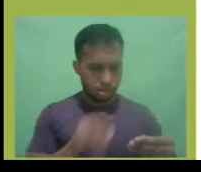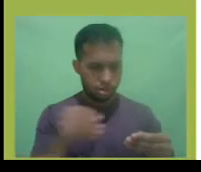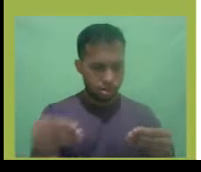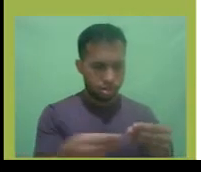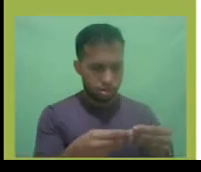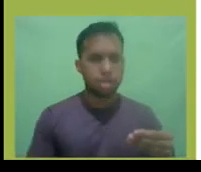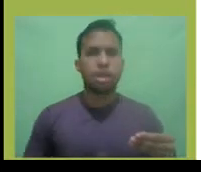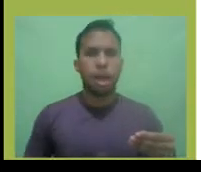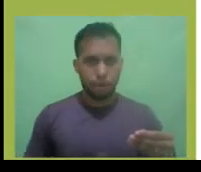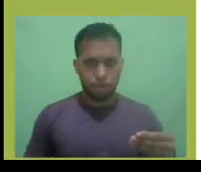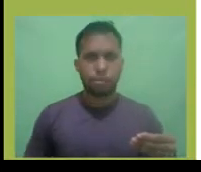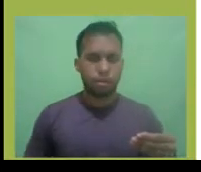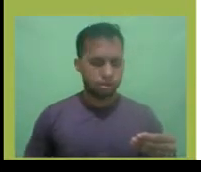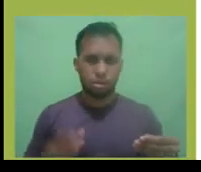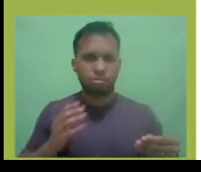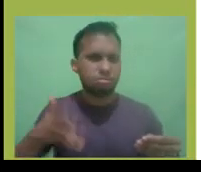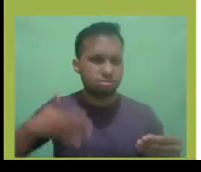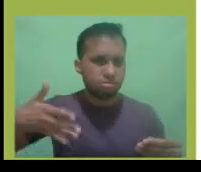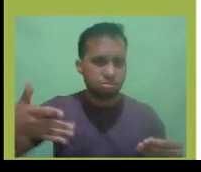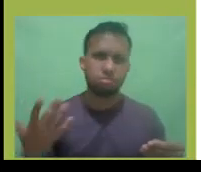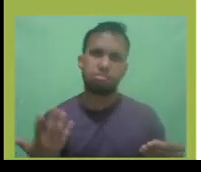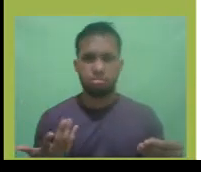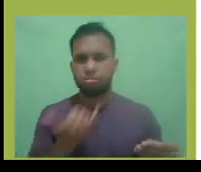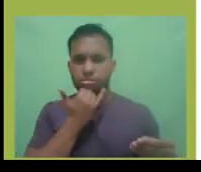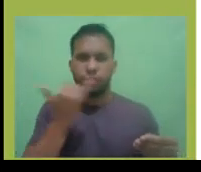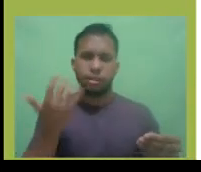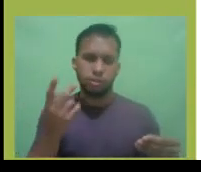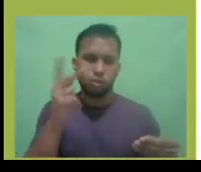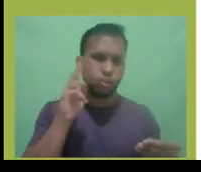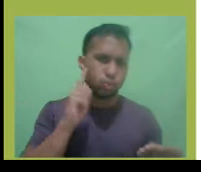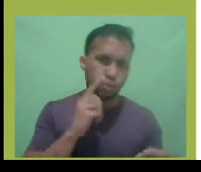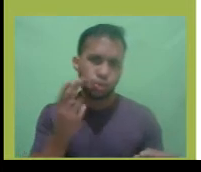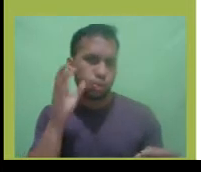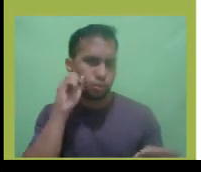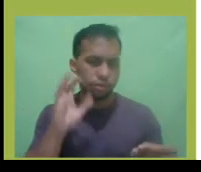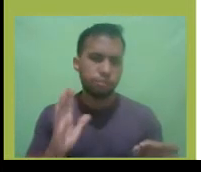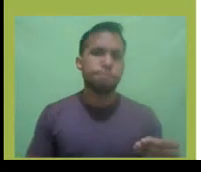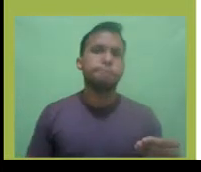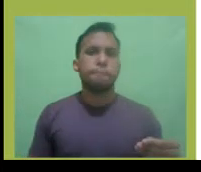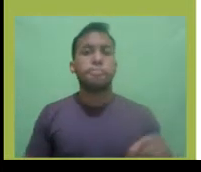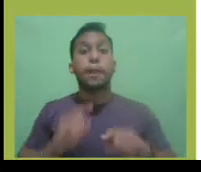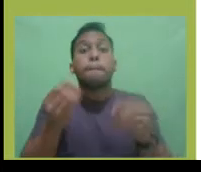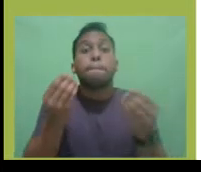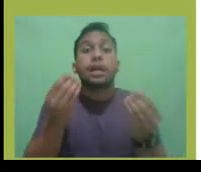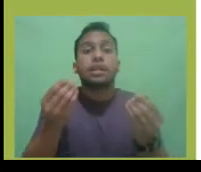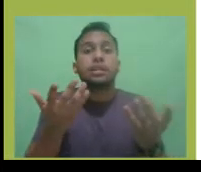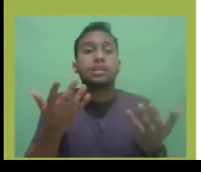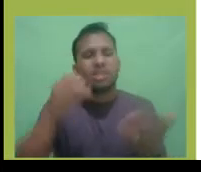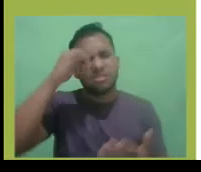apenas palavras-chave, para que você não corra o risco de ler a sua fala na hora da